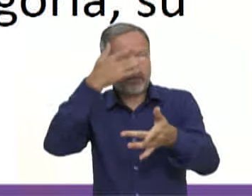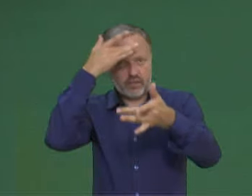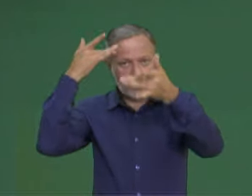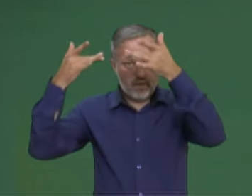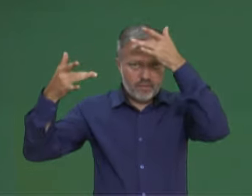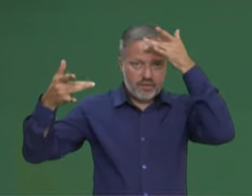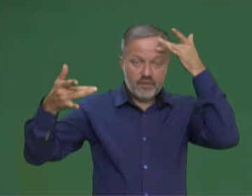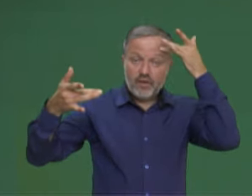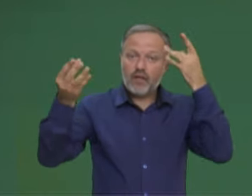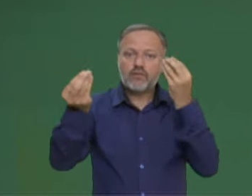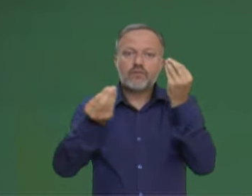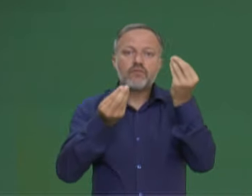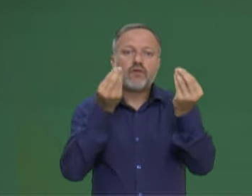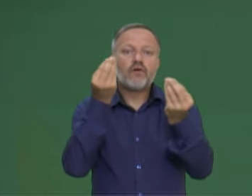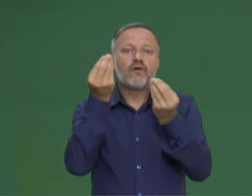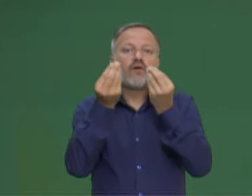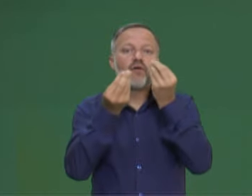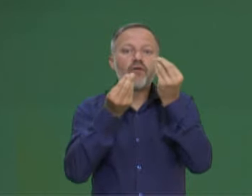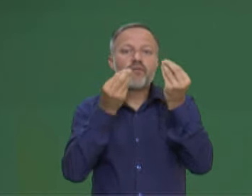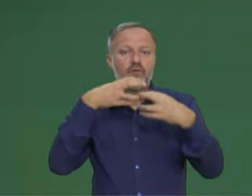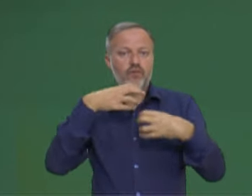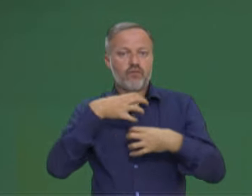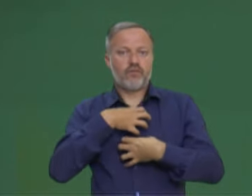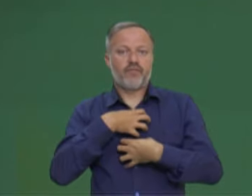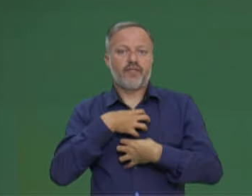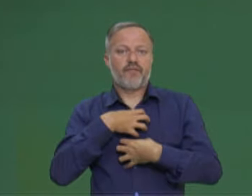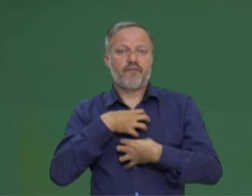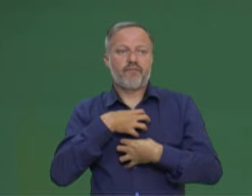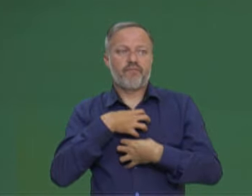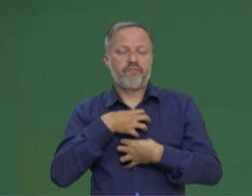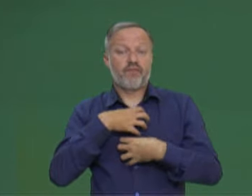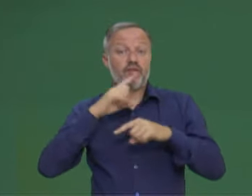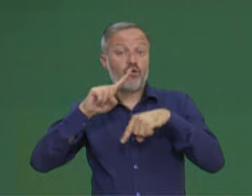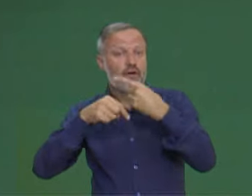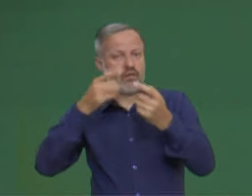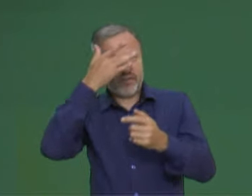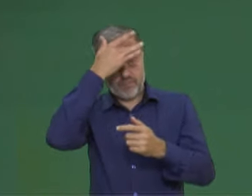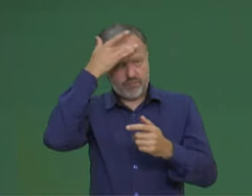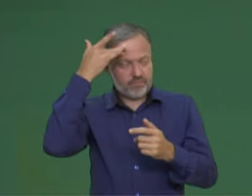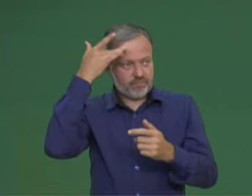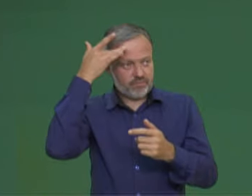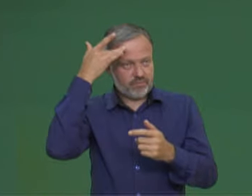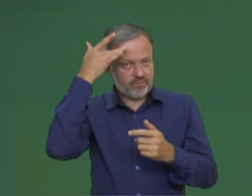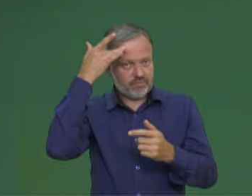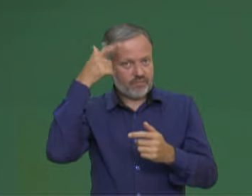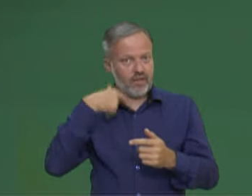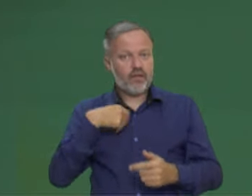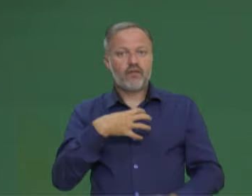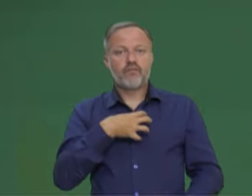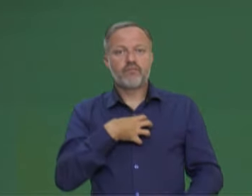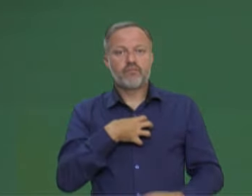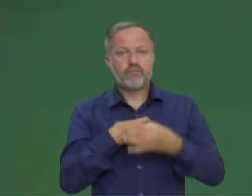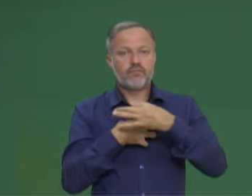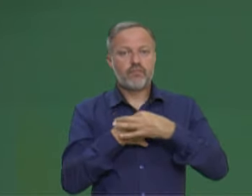seja, como eu vou atuar, como é que eu vou me comportar com a outra pessoa? Qual que vai ser a minha postura?